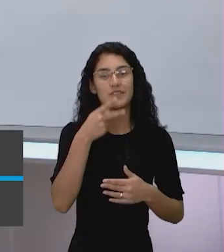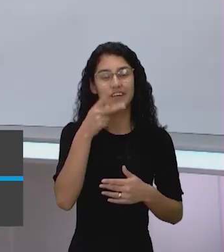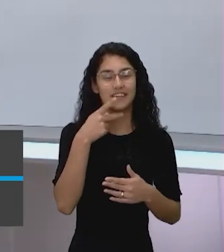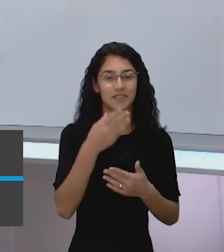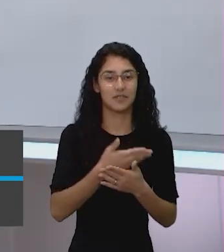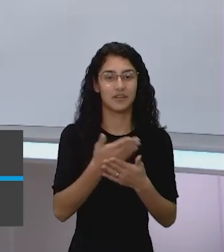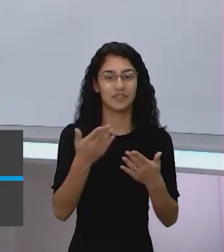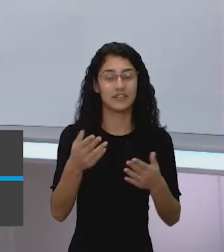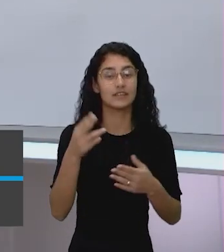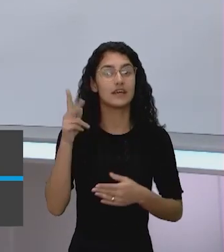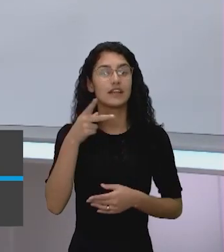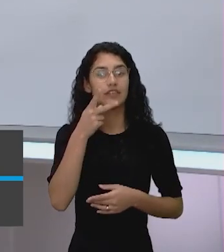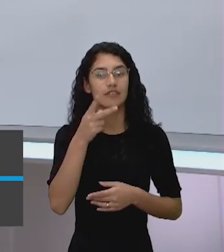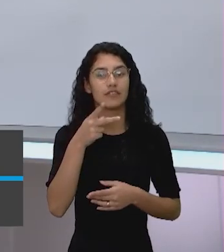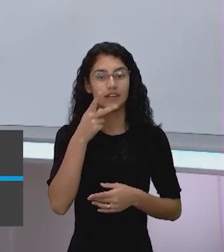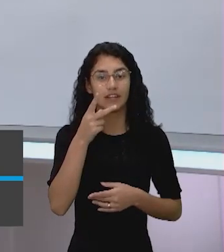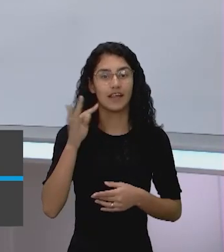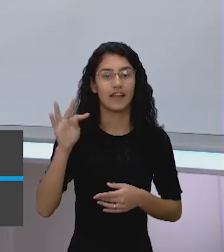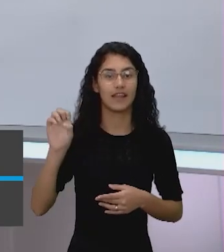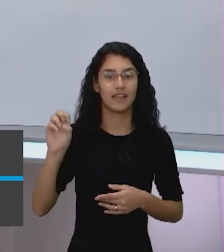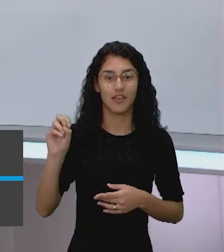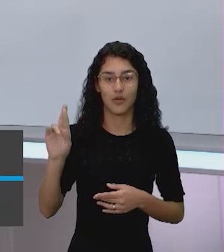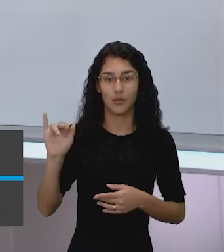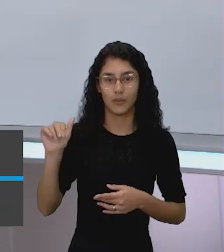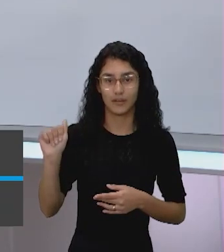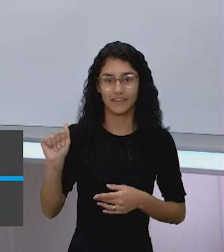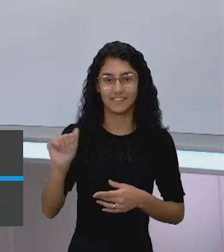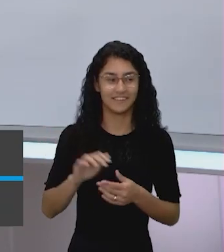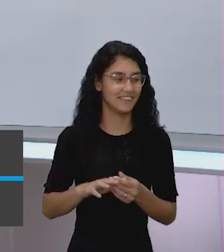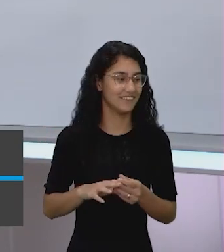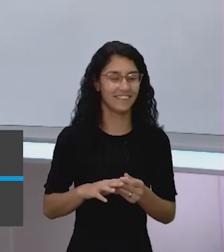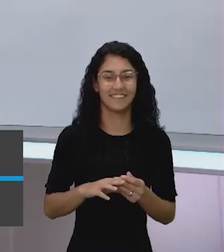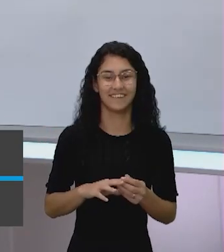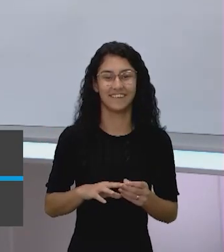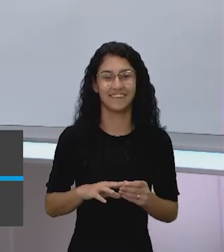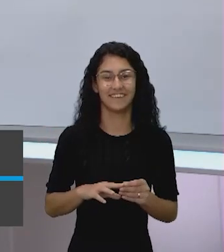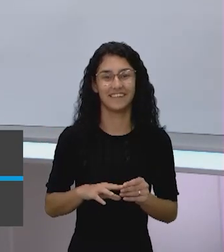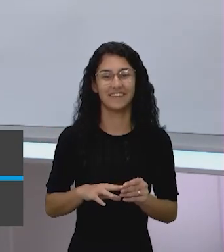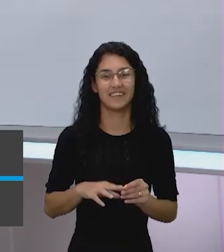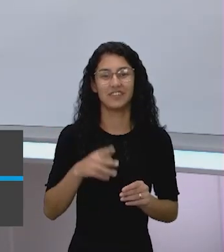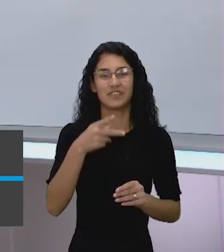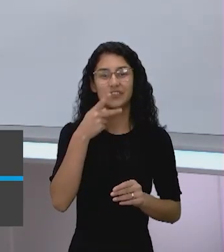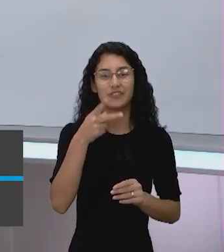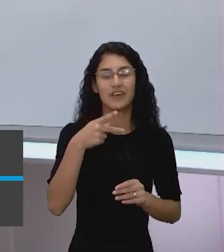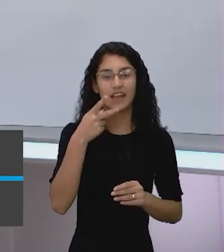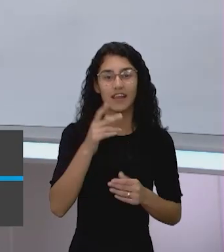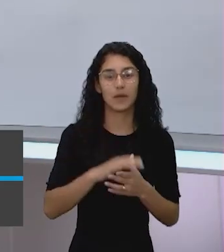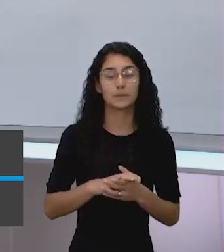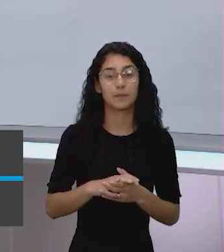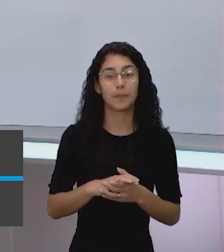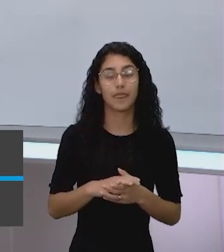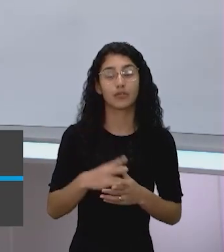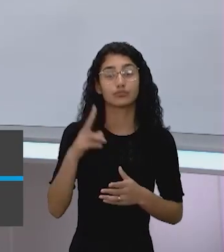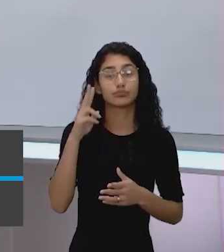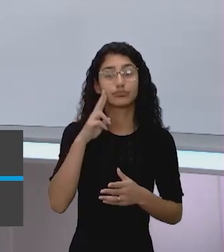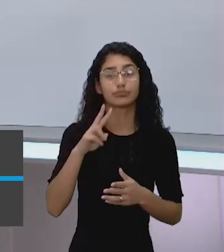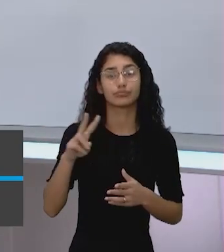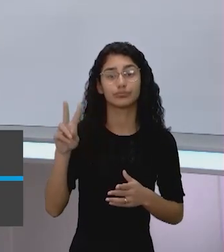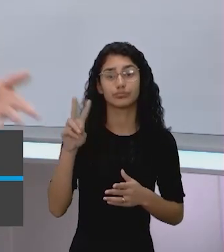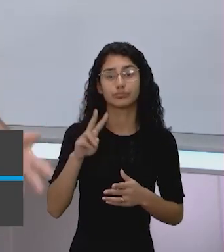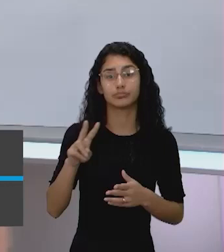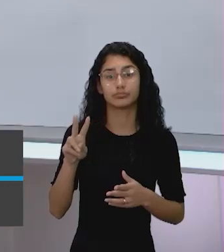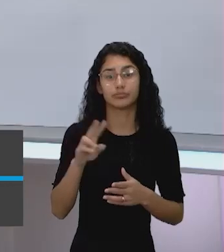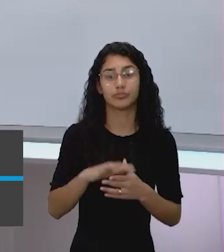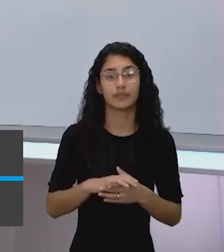eu vou falar da teoria do Milton Santos. Então, como eu falei, a teoria ela é um olhar, uma visão, né? Aliás, essa é a